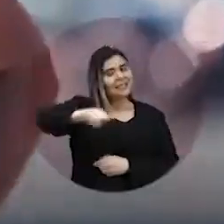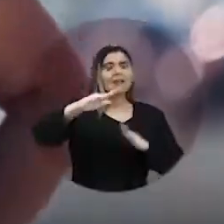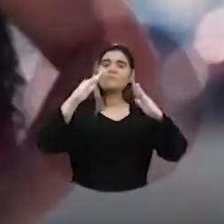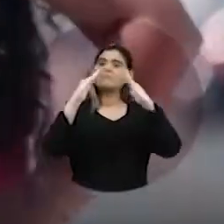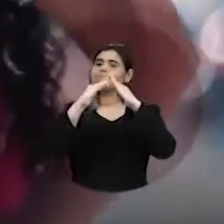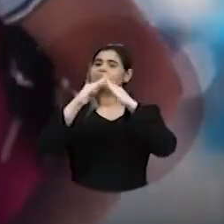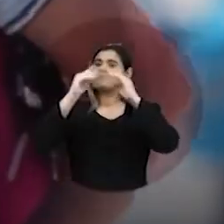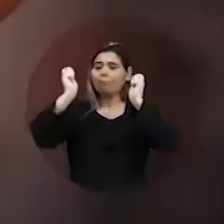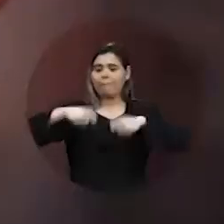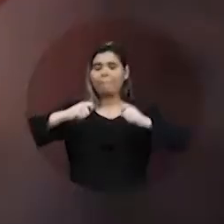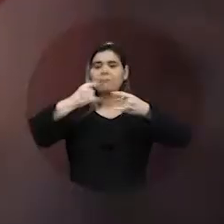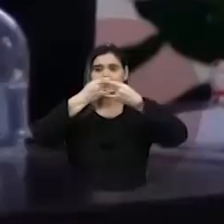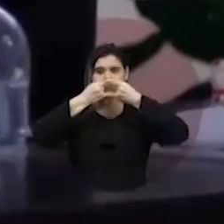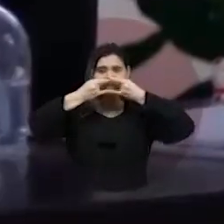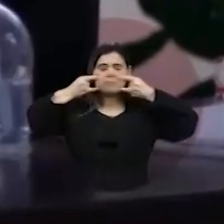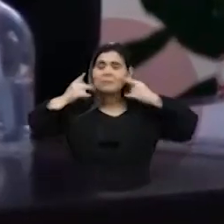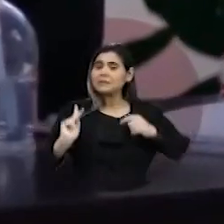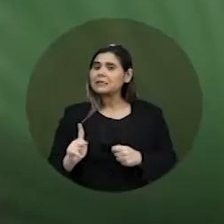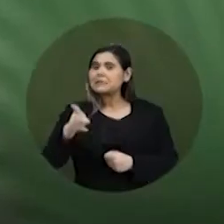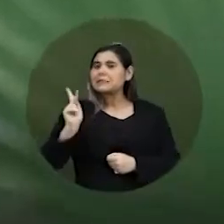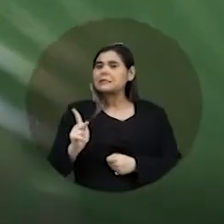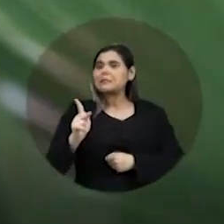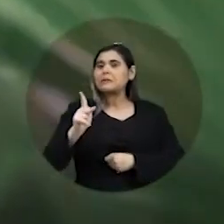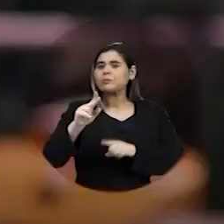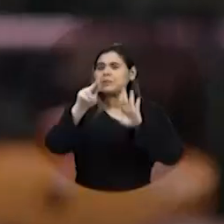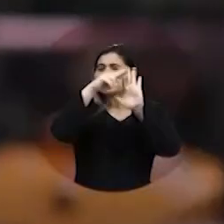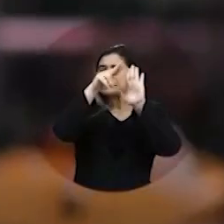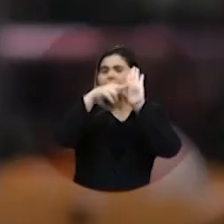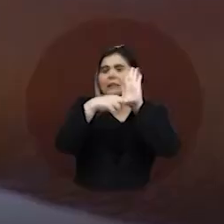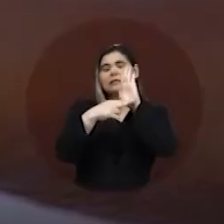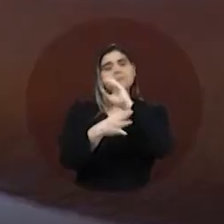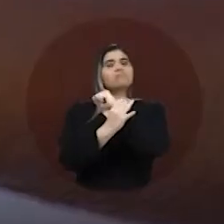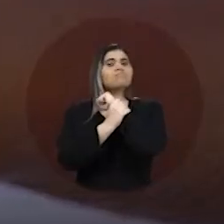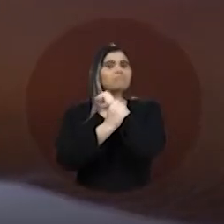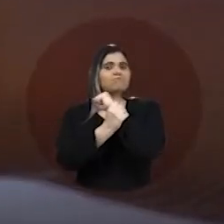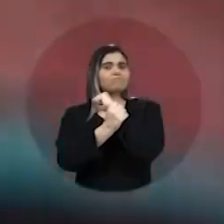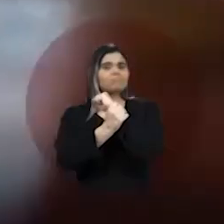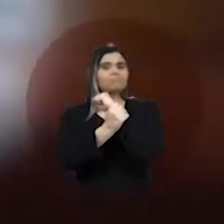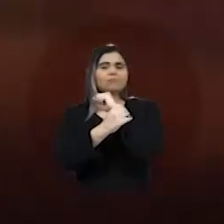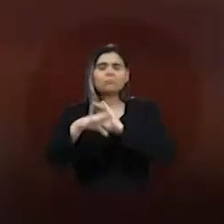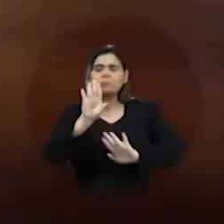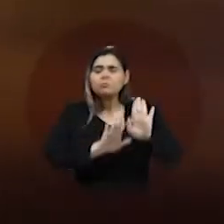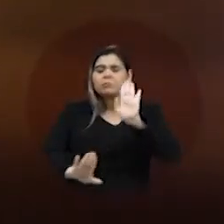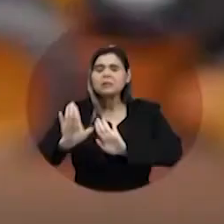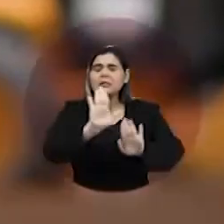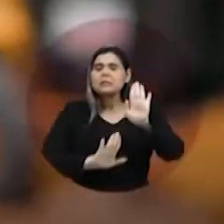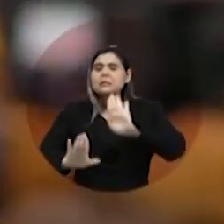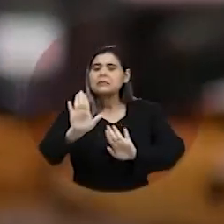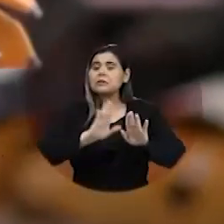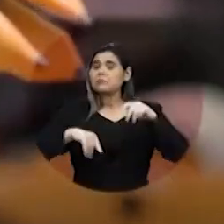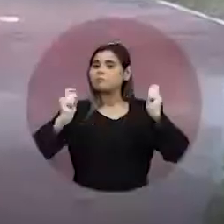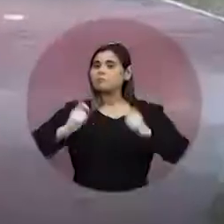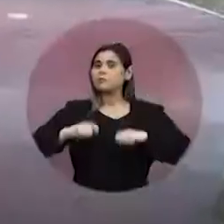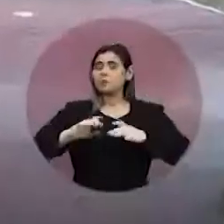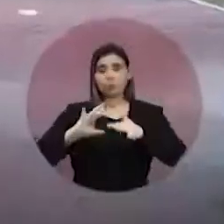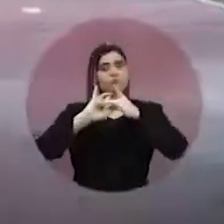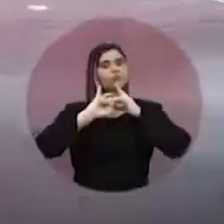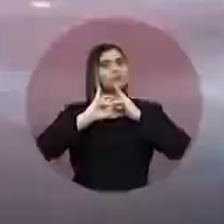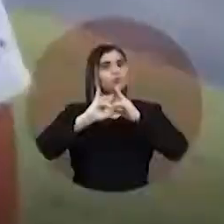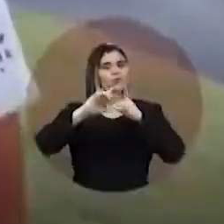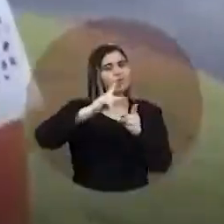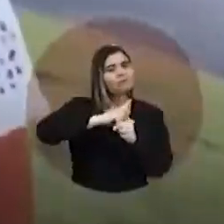use máscara e fique atento aos protocolos de segurança. Com a prevenção e os cuidados necessários, é que podemos juntos